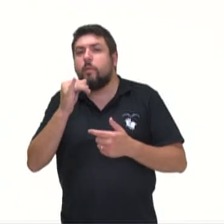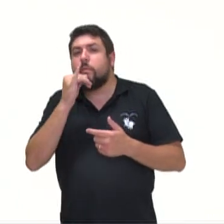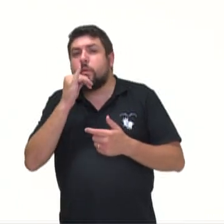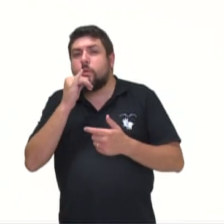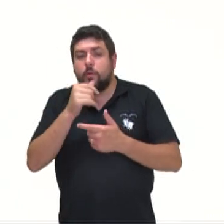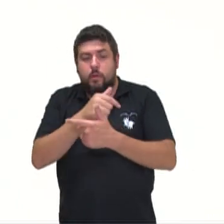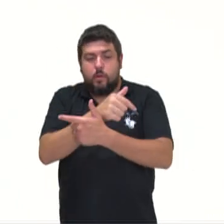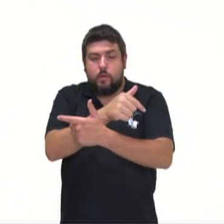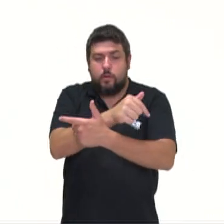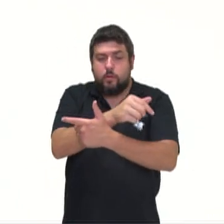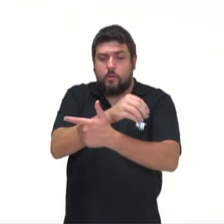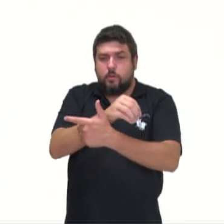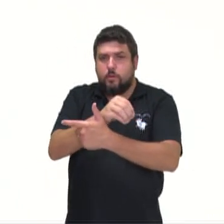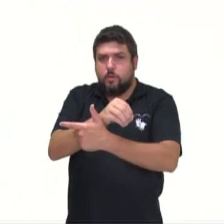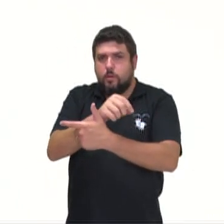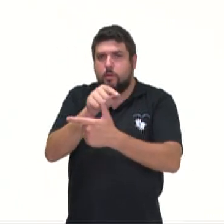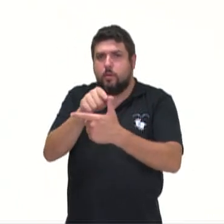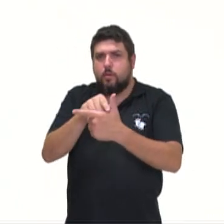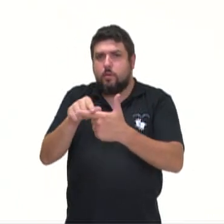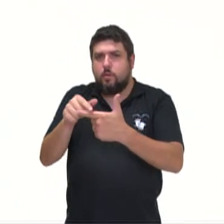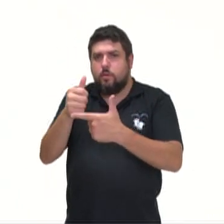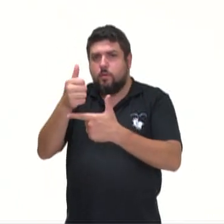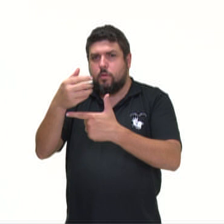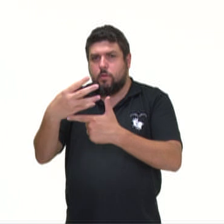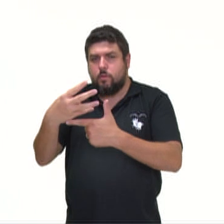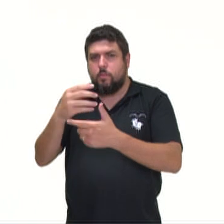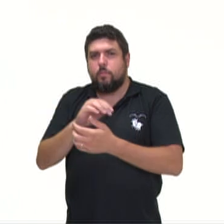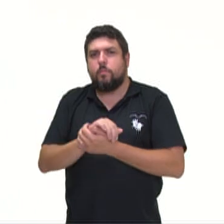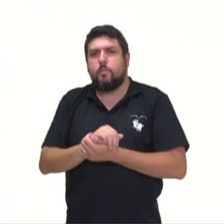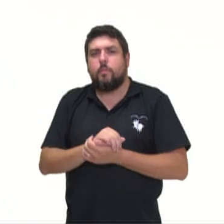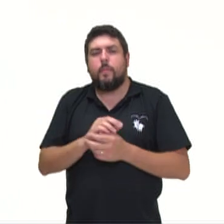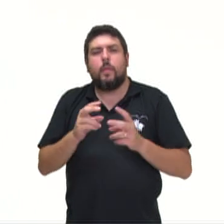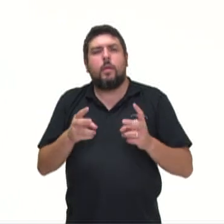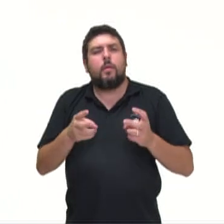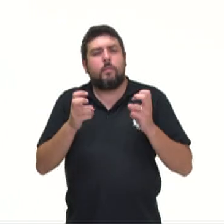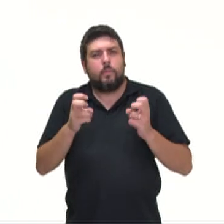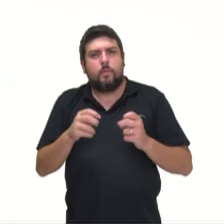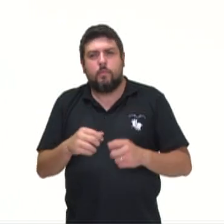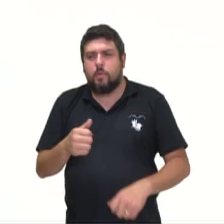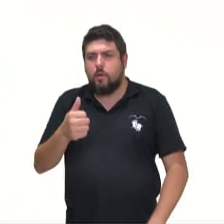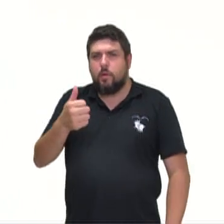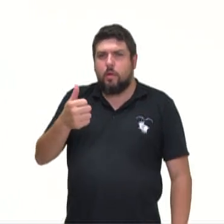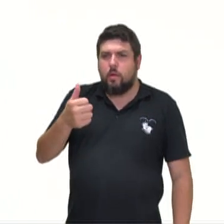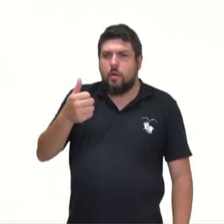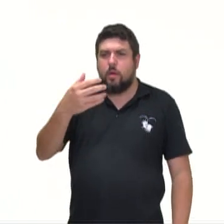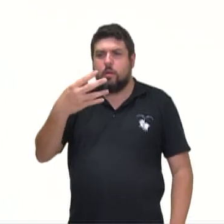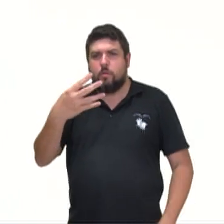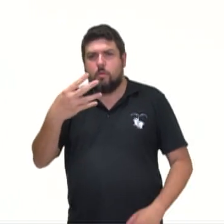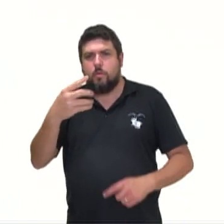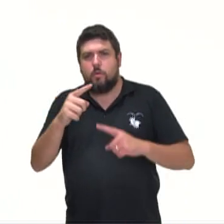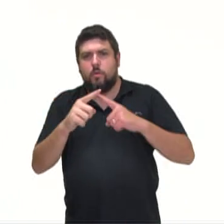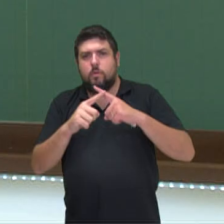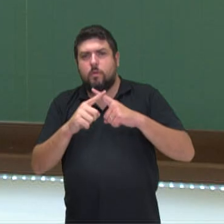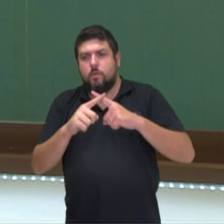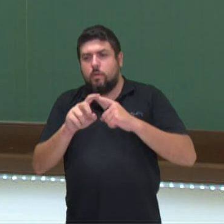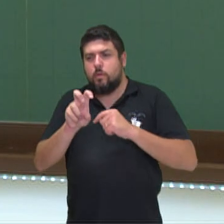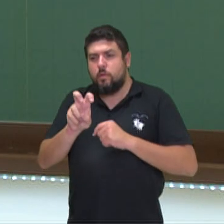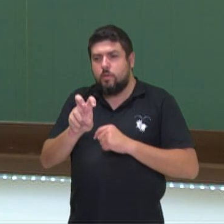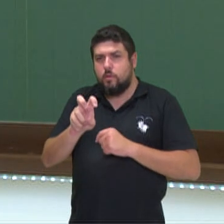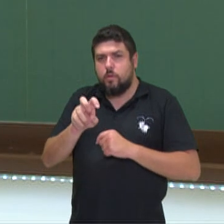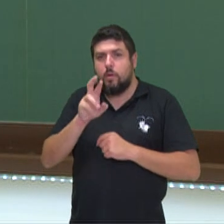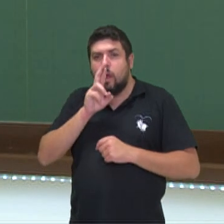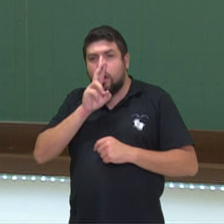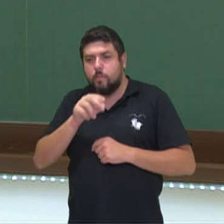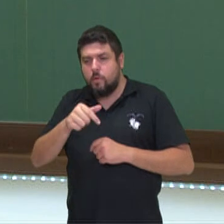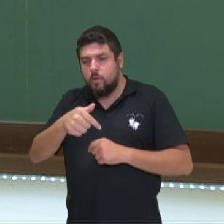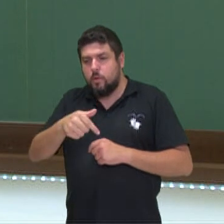por 14. Reparem que eu fiz 14 vezes 5 e me deu 70. E sobrou um zerinho aqui em